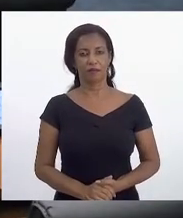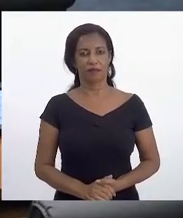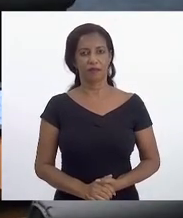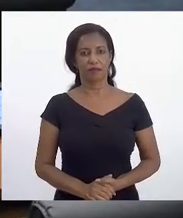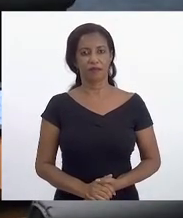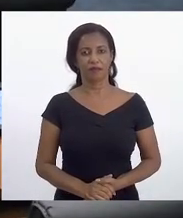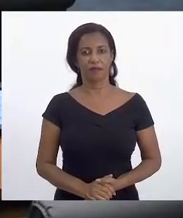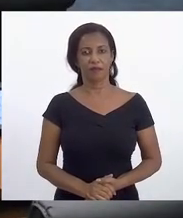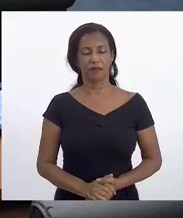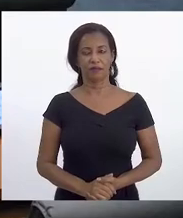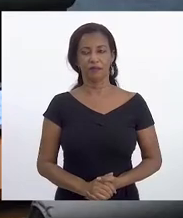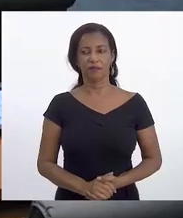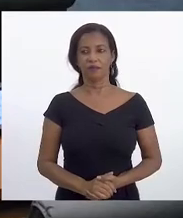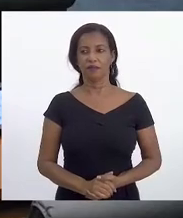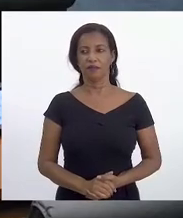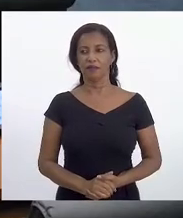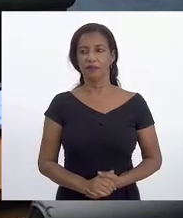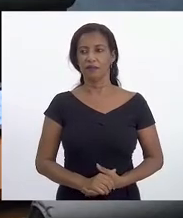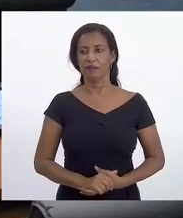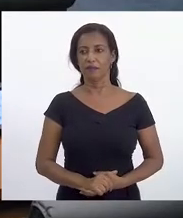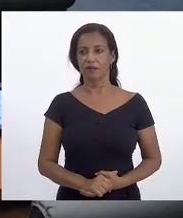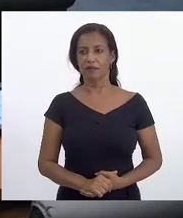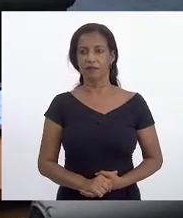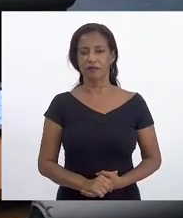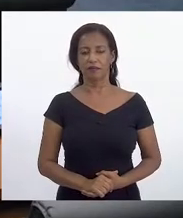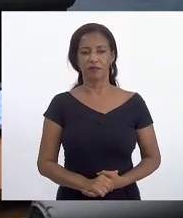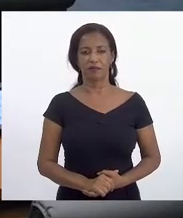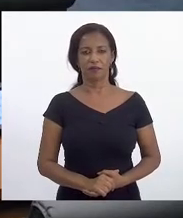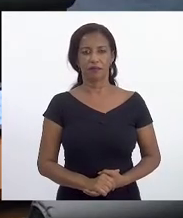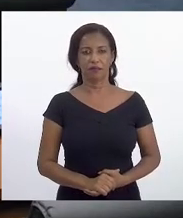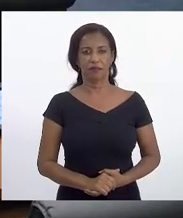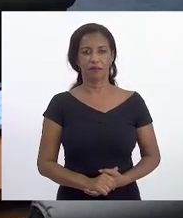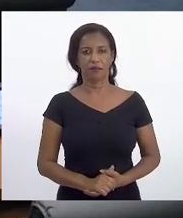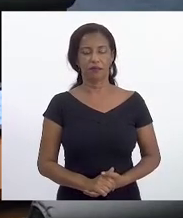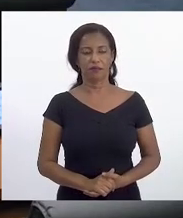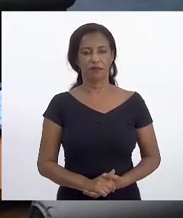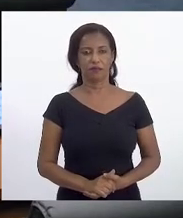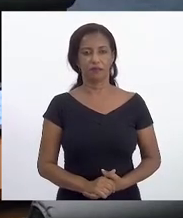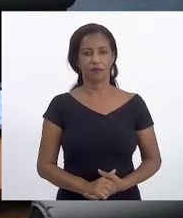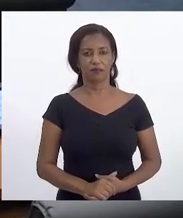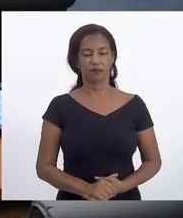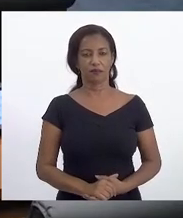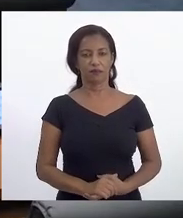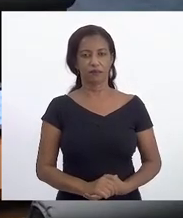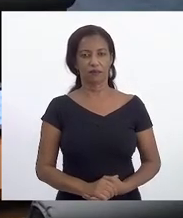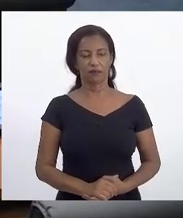eu consigo me dar uma cópia daquele Água da Serra é uma cobra